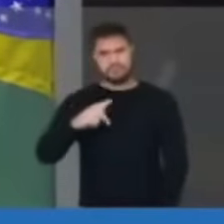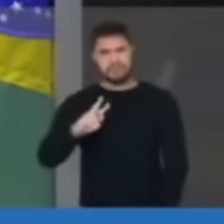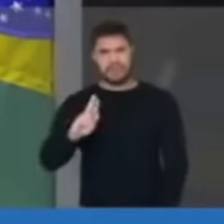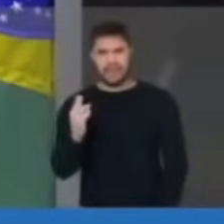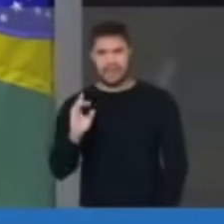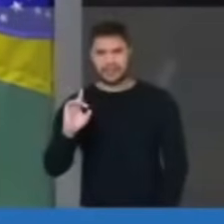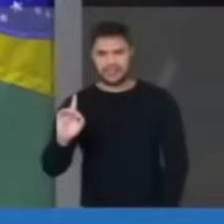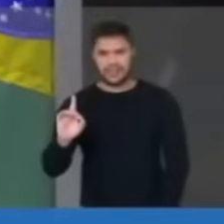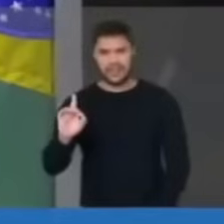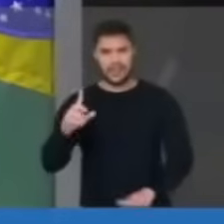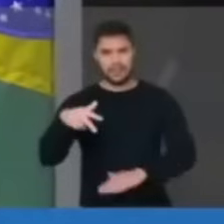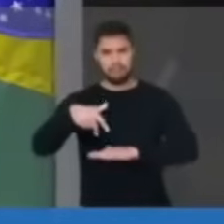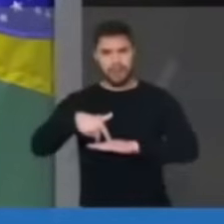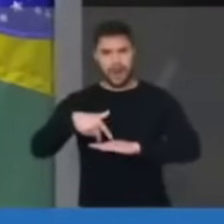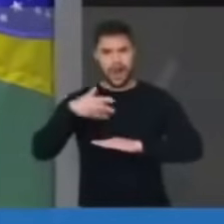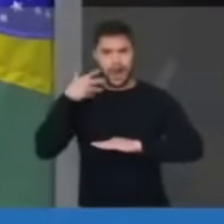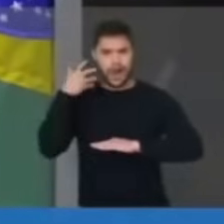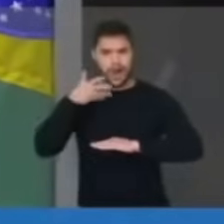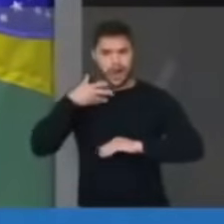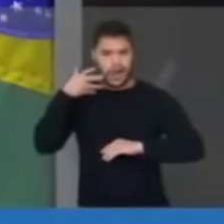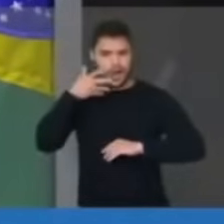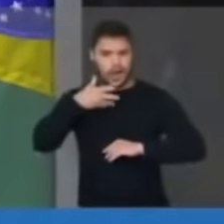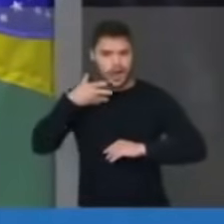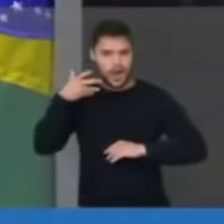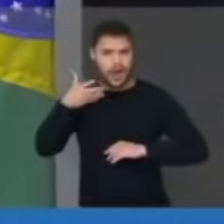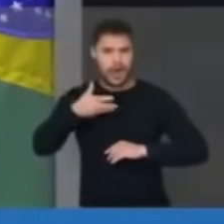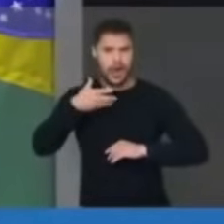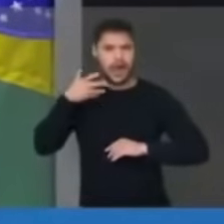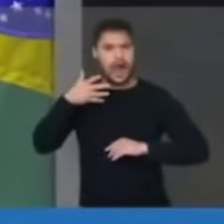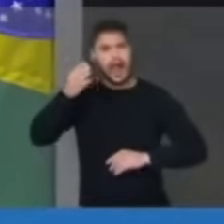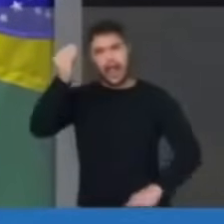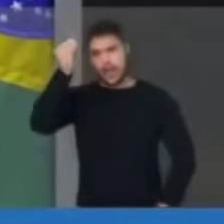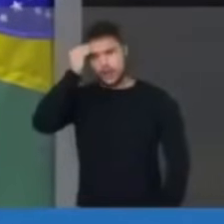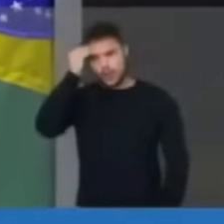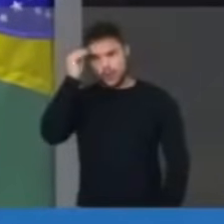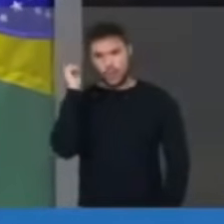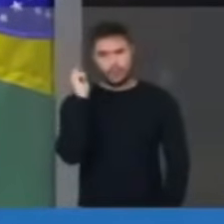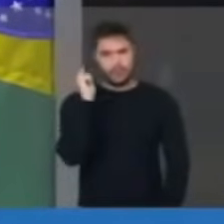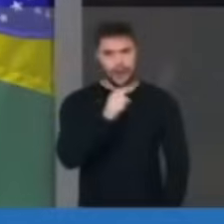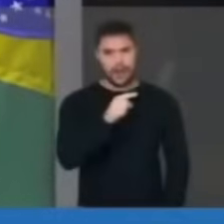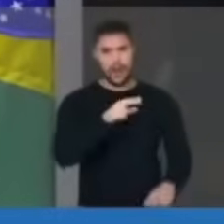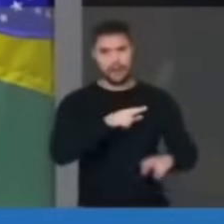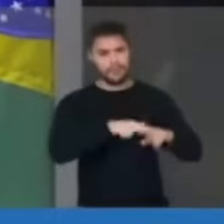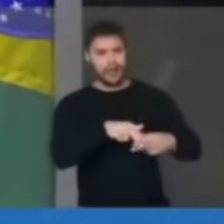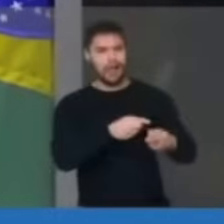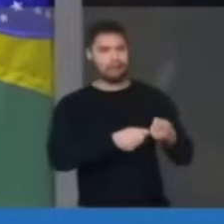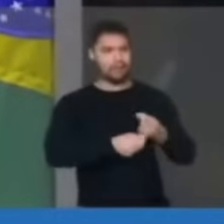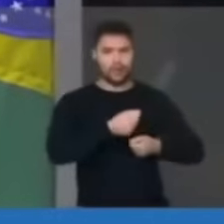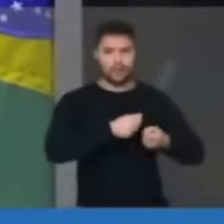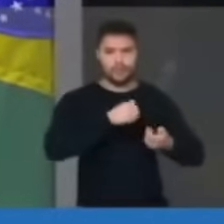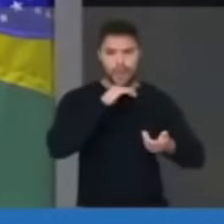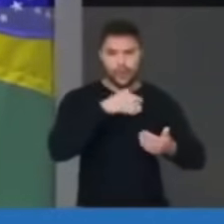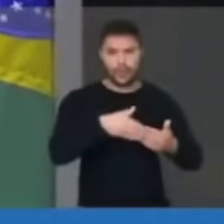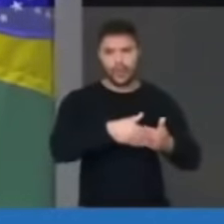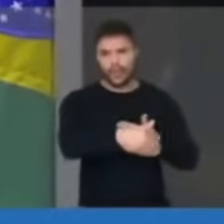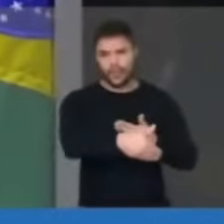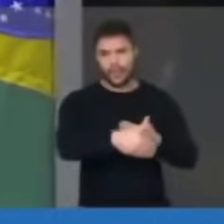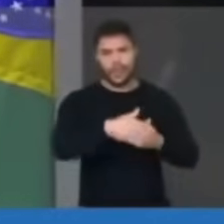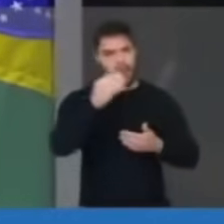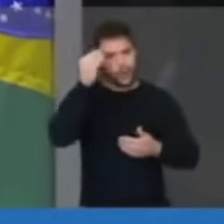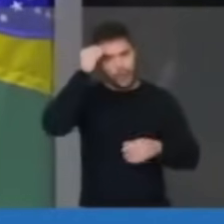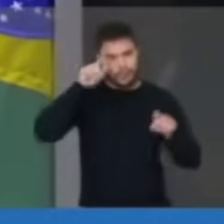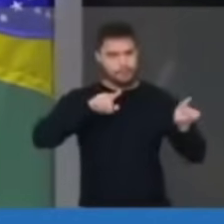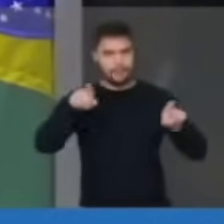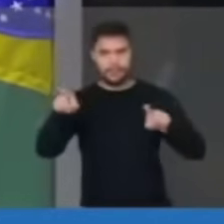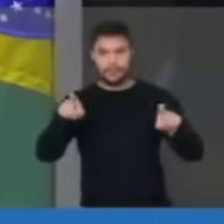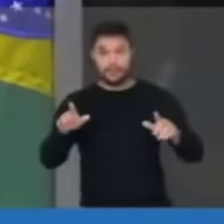na tribuna para dizer e achar um culpado pelo desastre econômico que se avizinha. Vamos